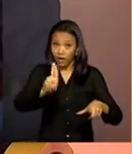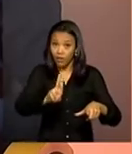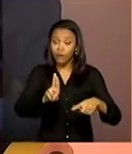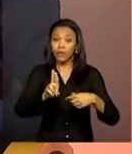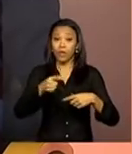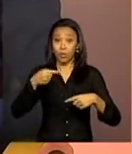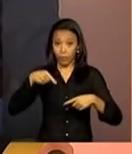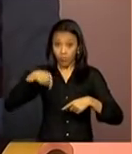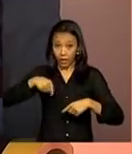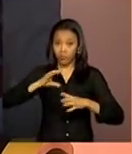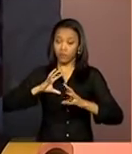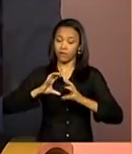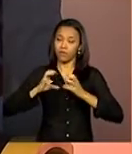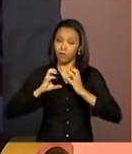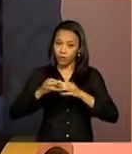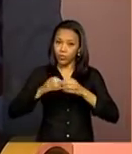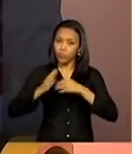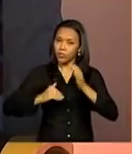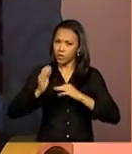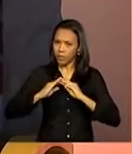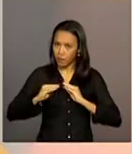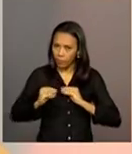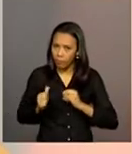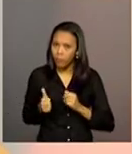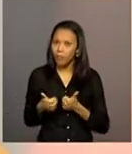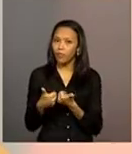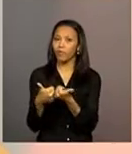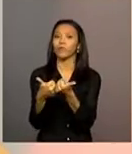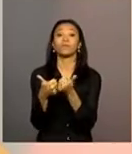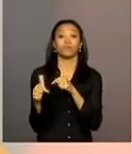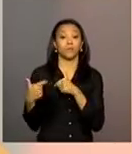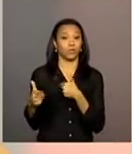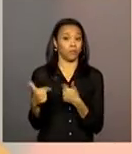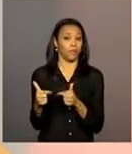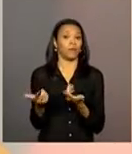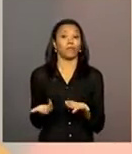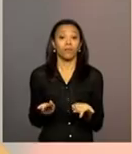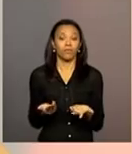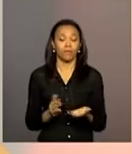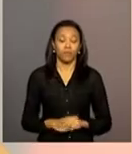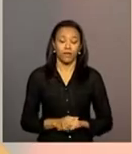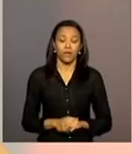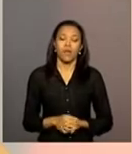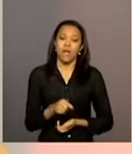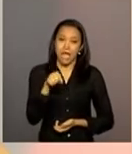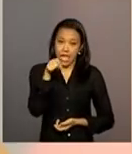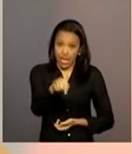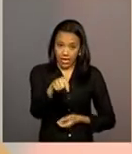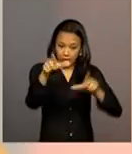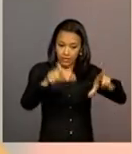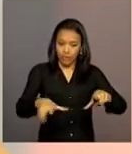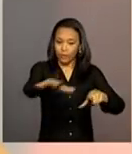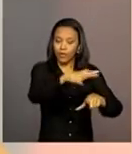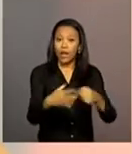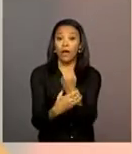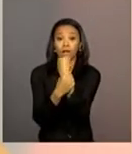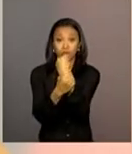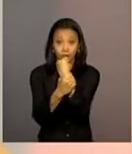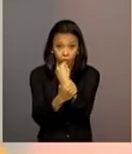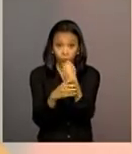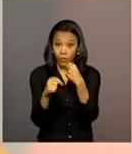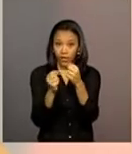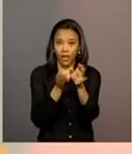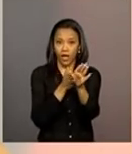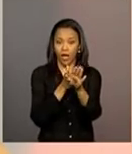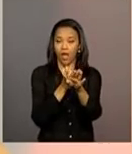para elas poderem realizar bem o seu trabalho Olha é necessário que esse espaço Garanta a acessibilidade